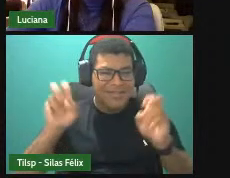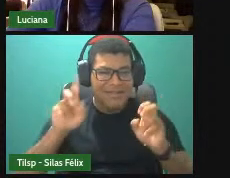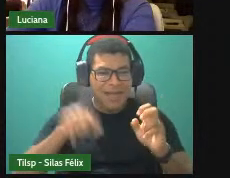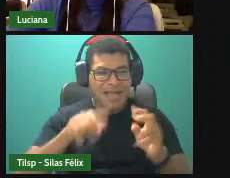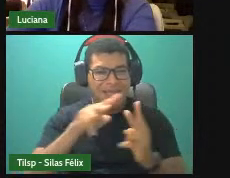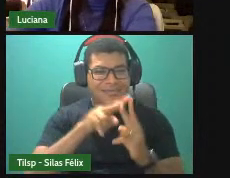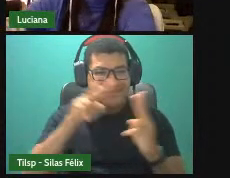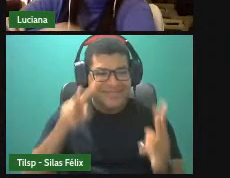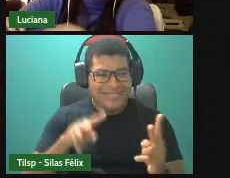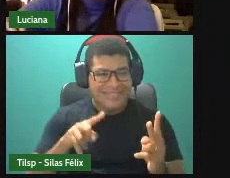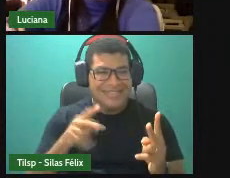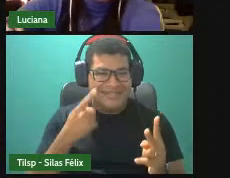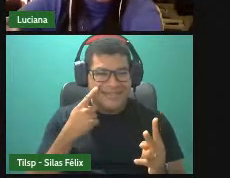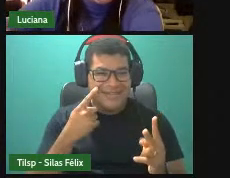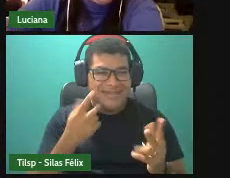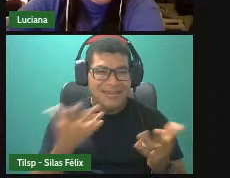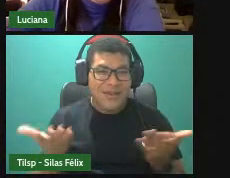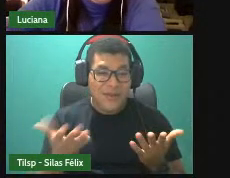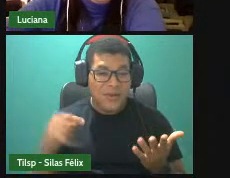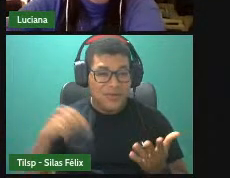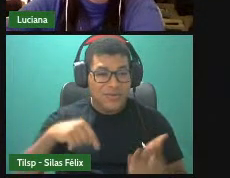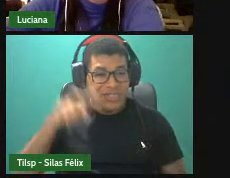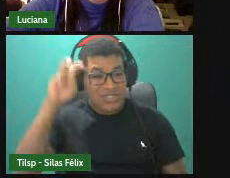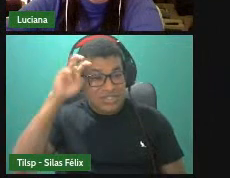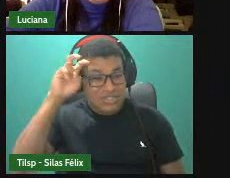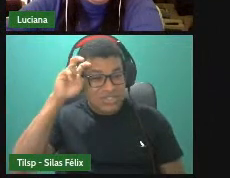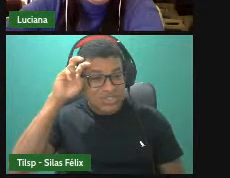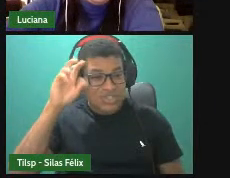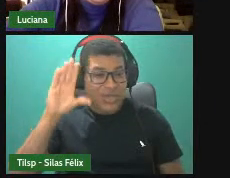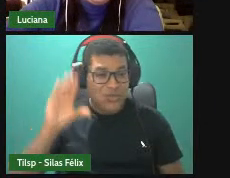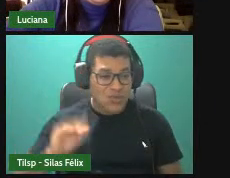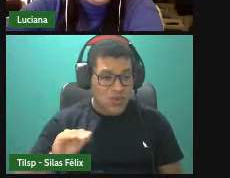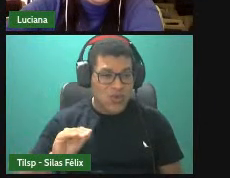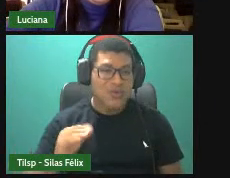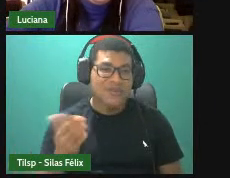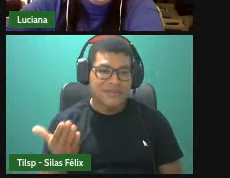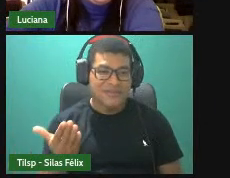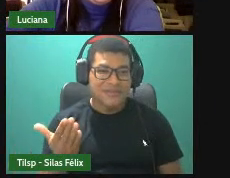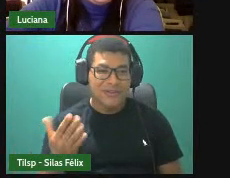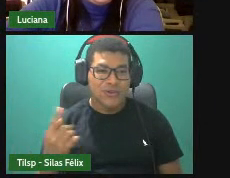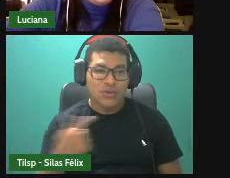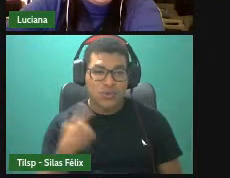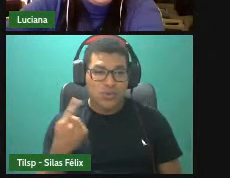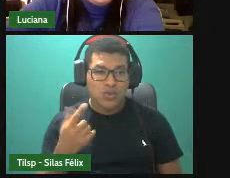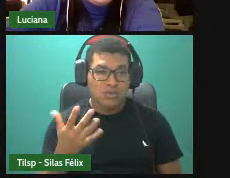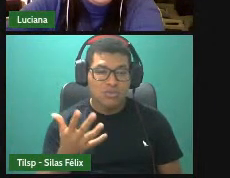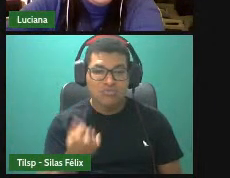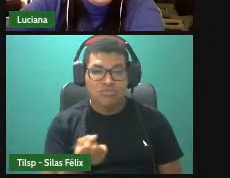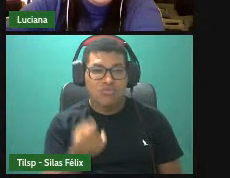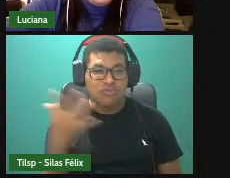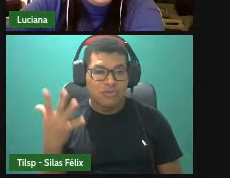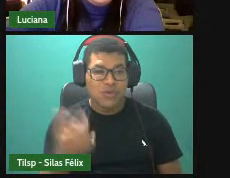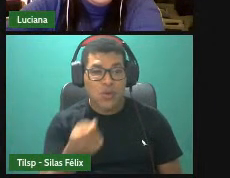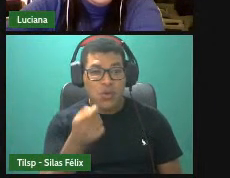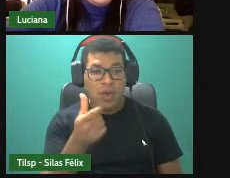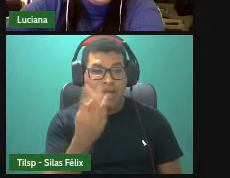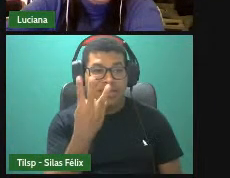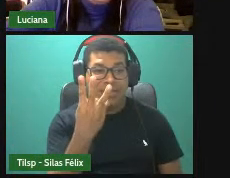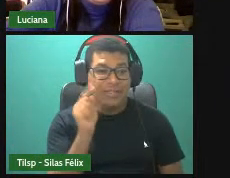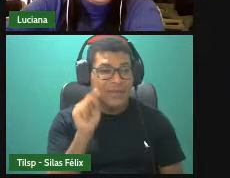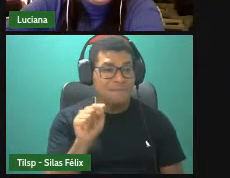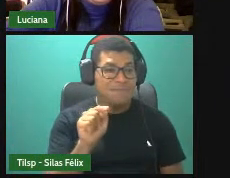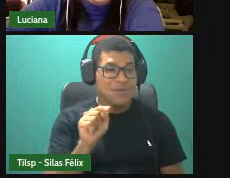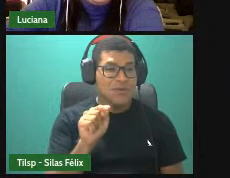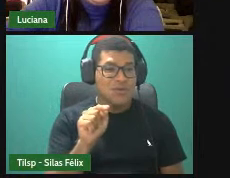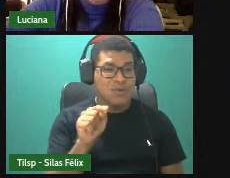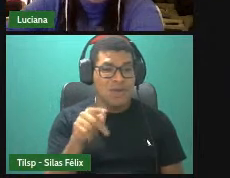né? Uma noite de quinta-feira, reunimos aí quase 3 mil quilômetros aí de profissionais,